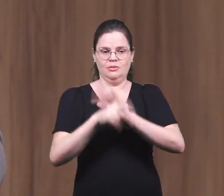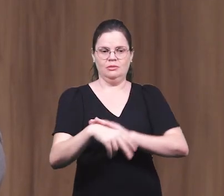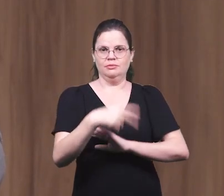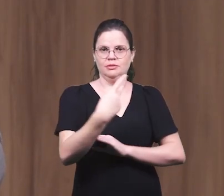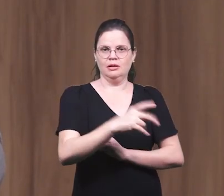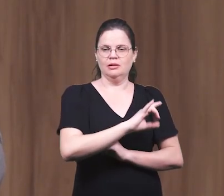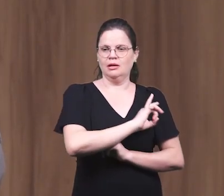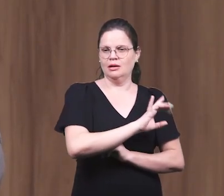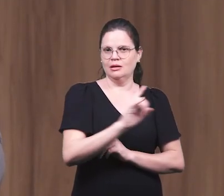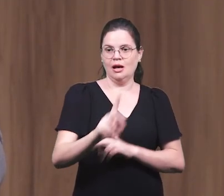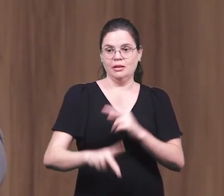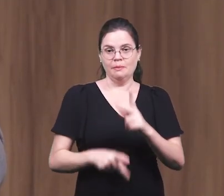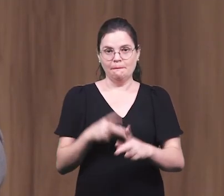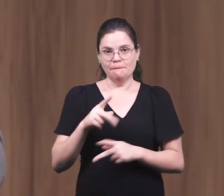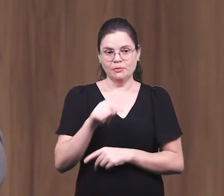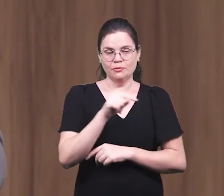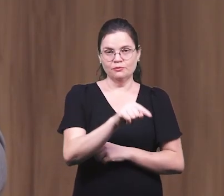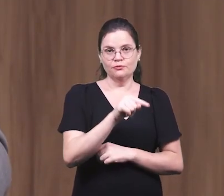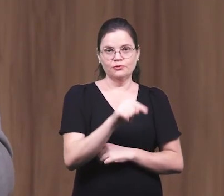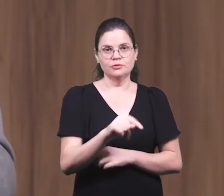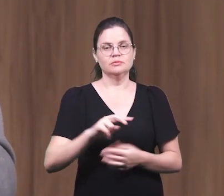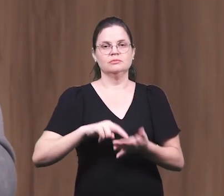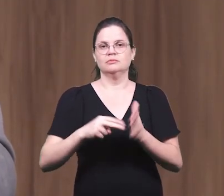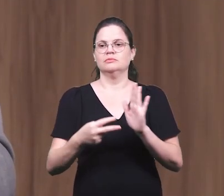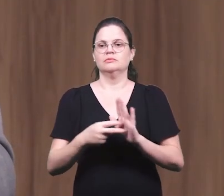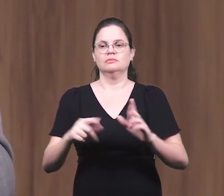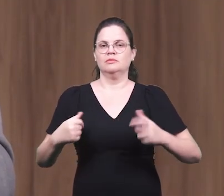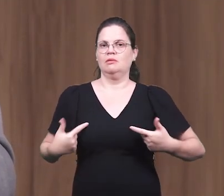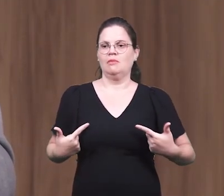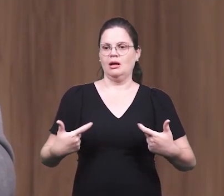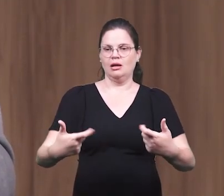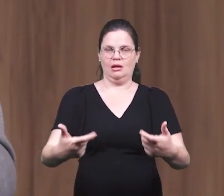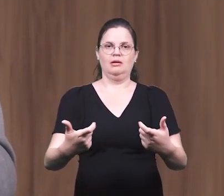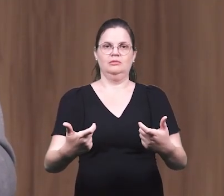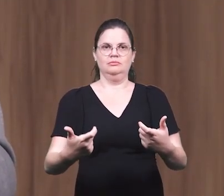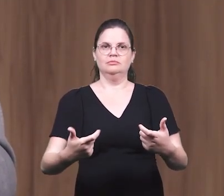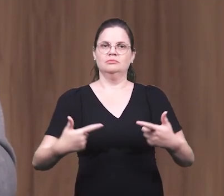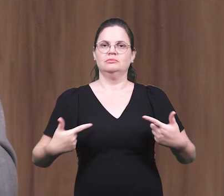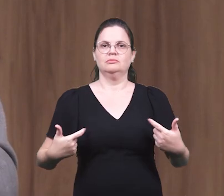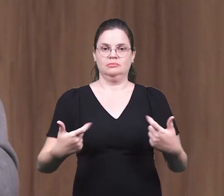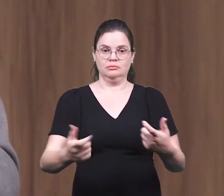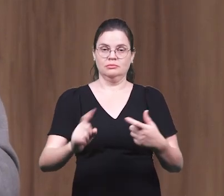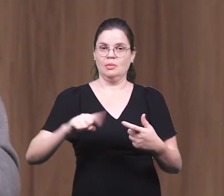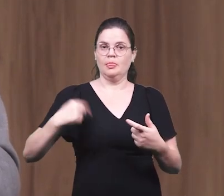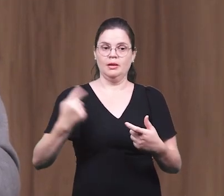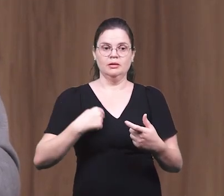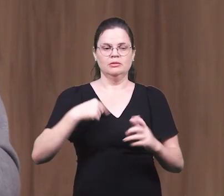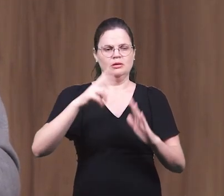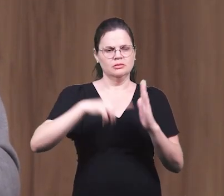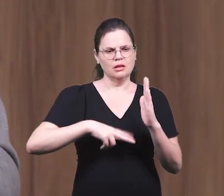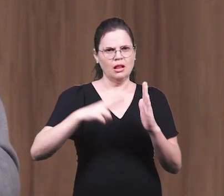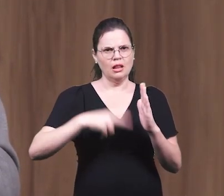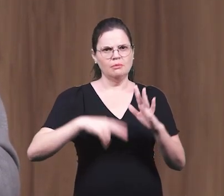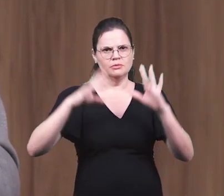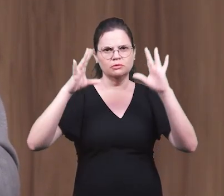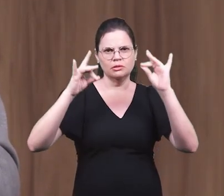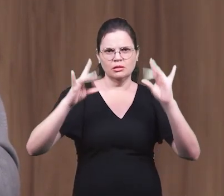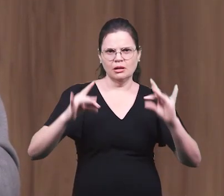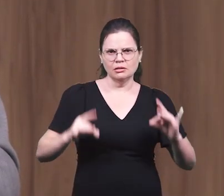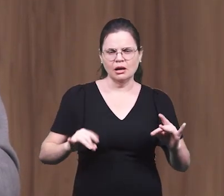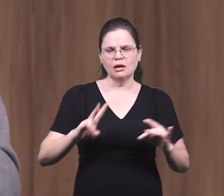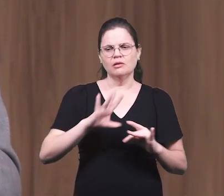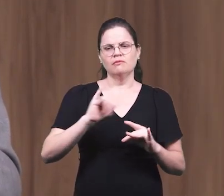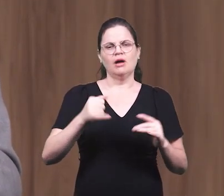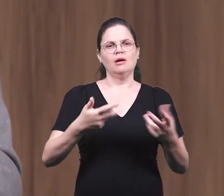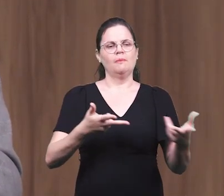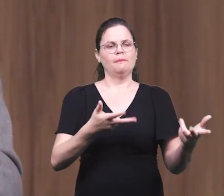povo que era derrubado aqui, era uma batalha. E quando nós lemos isso aqui mais detalhadamente, nós vamos ver